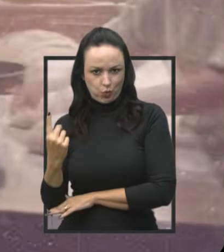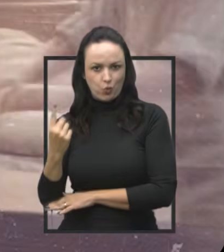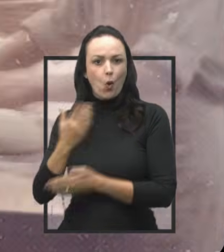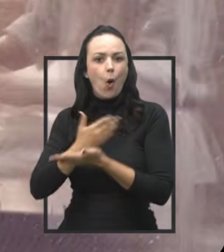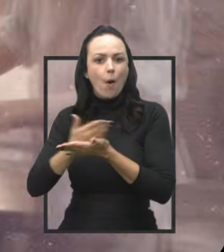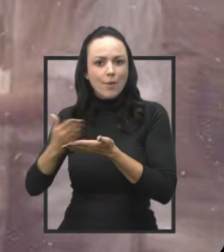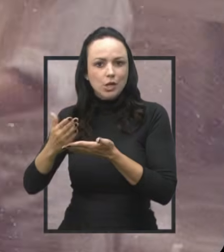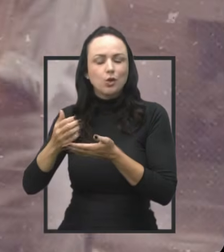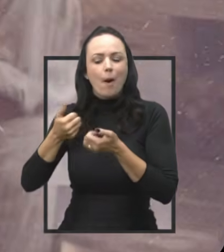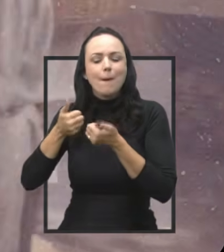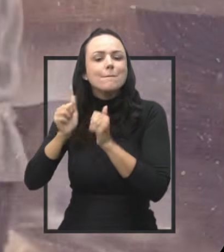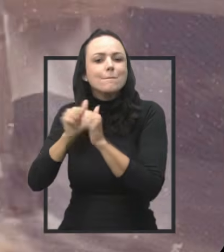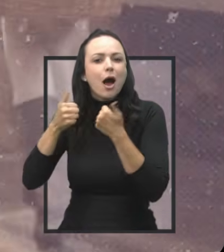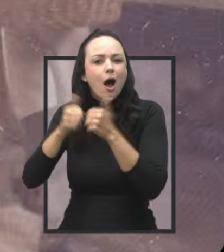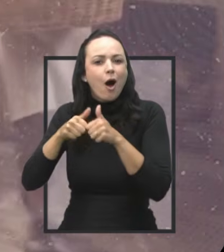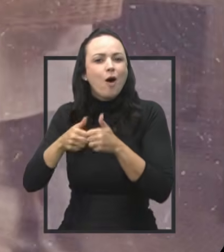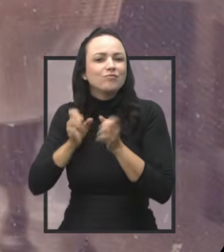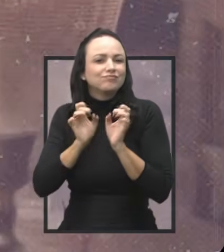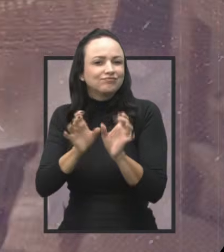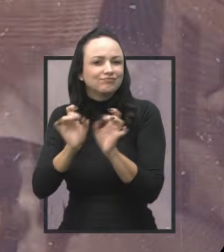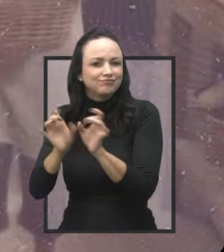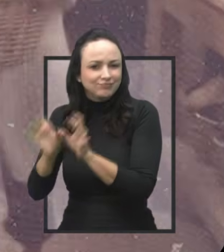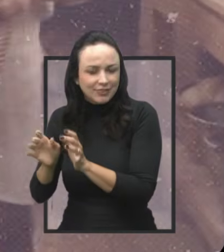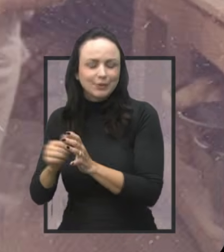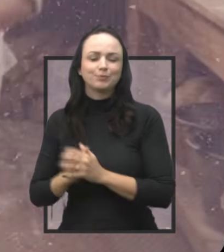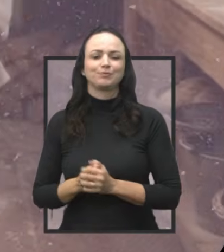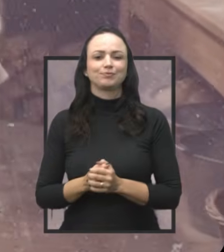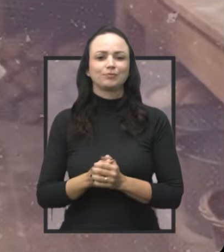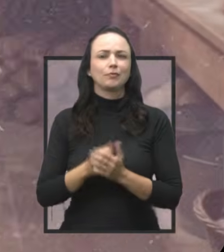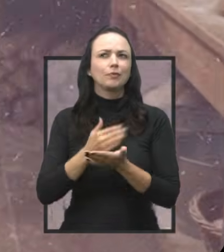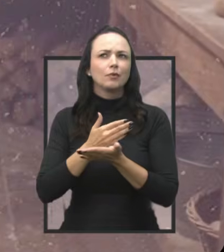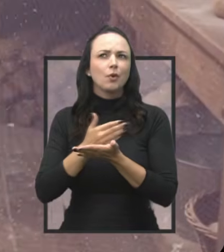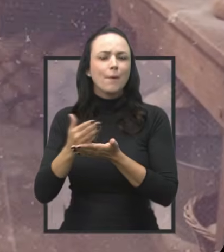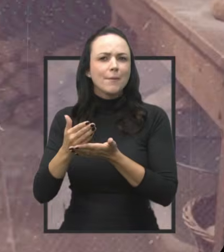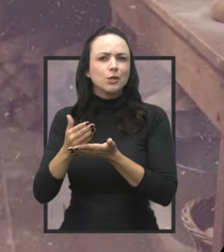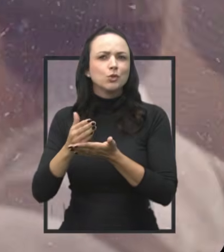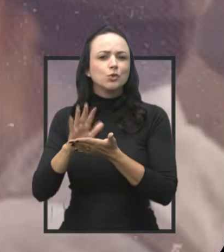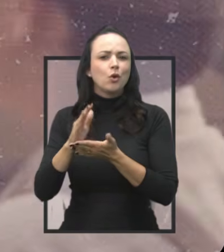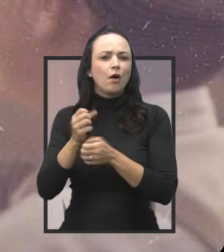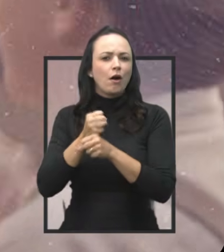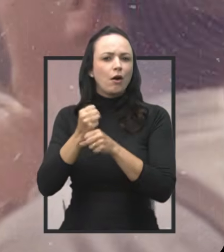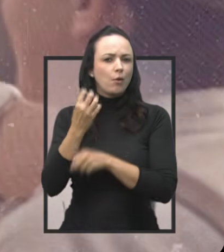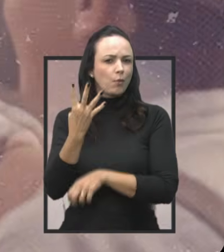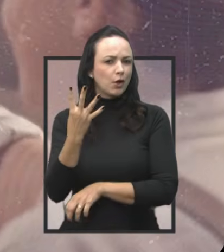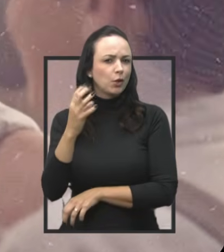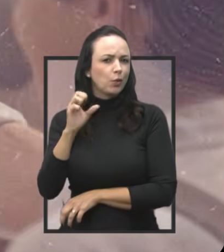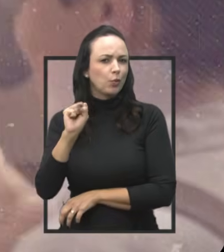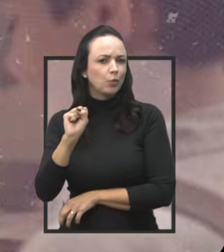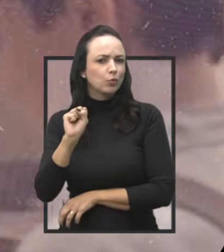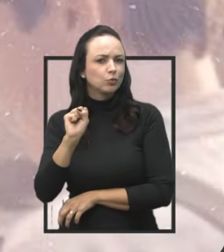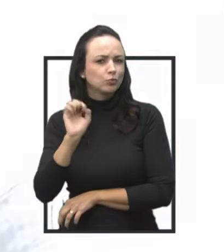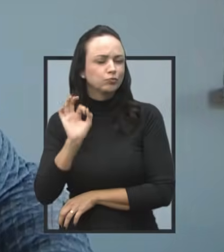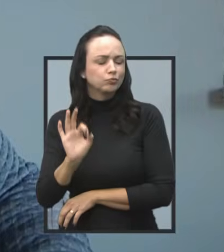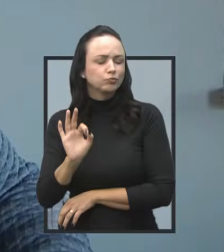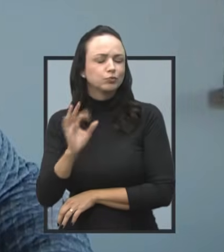a padaria. Começou em 48, se não me